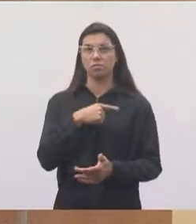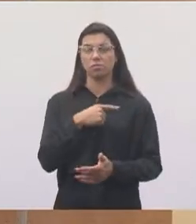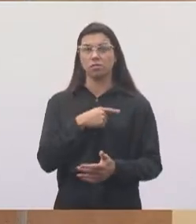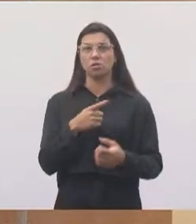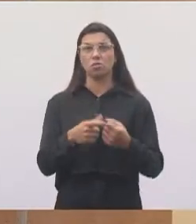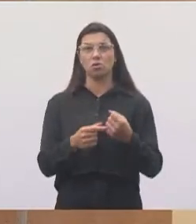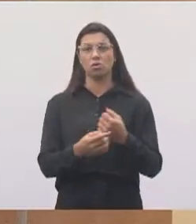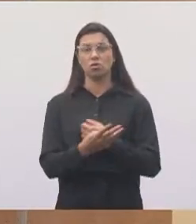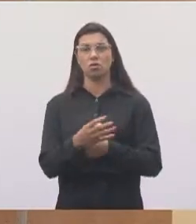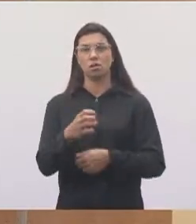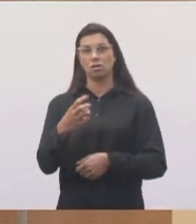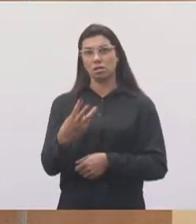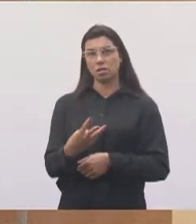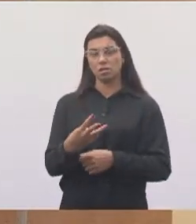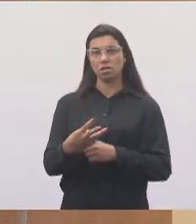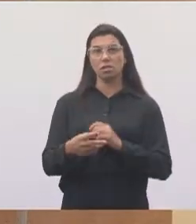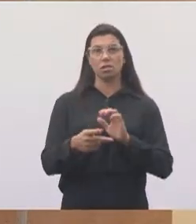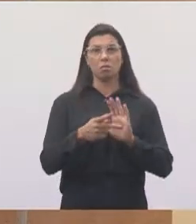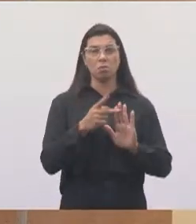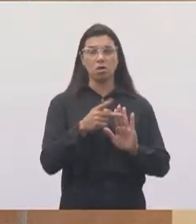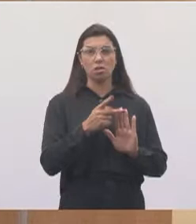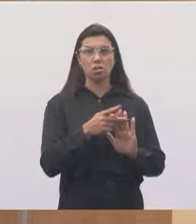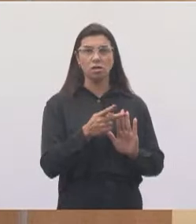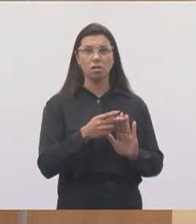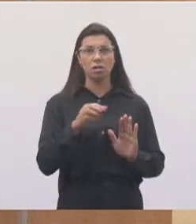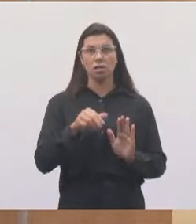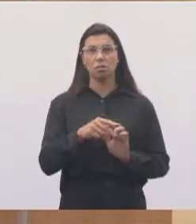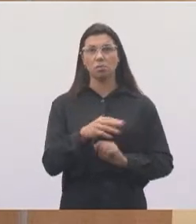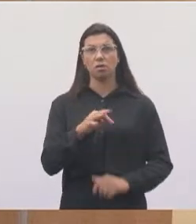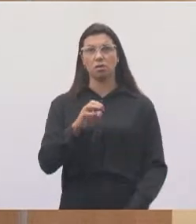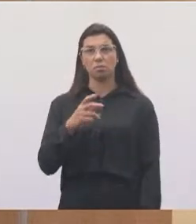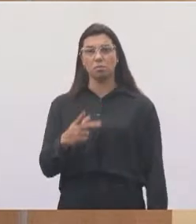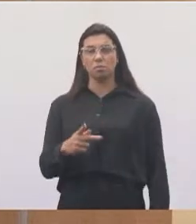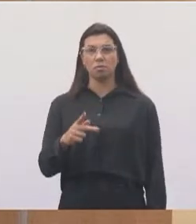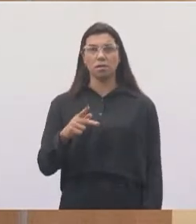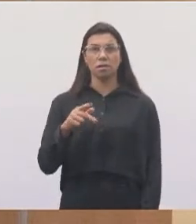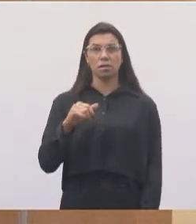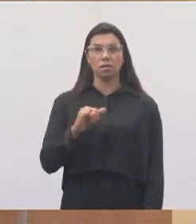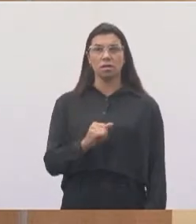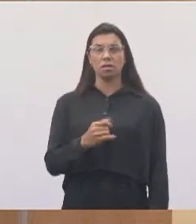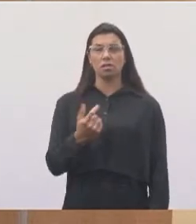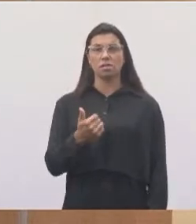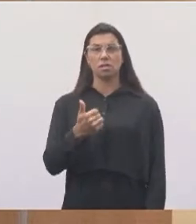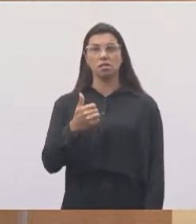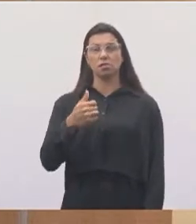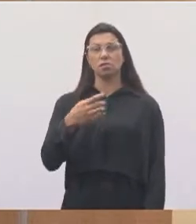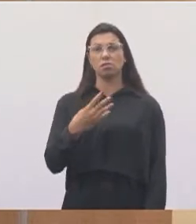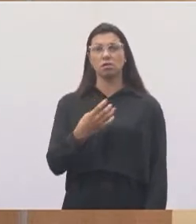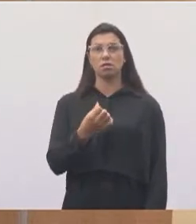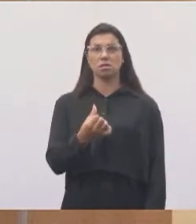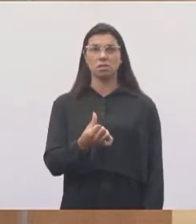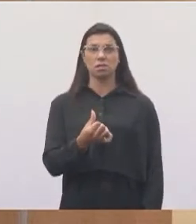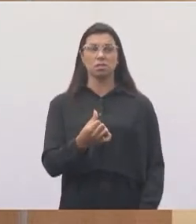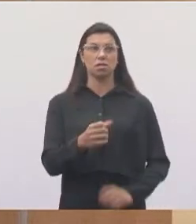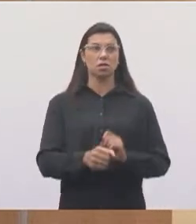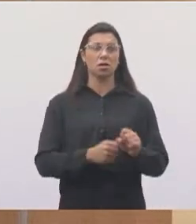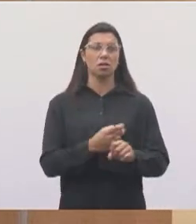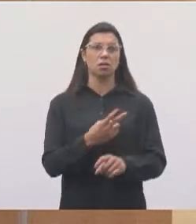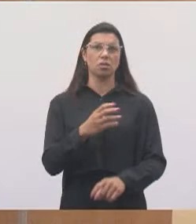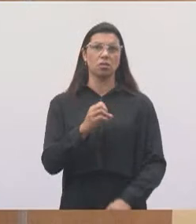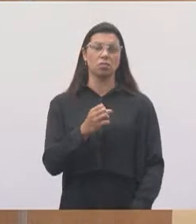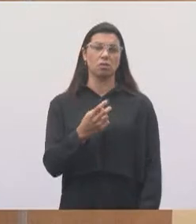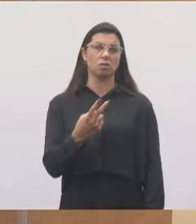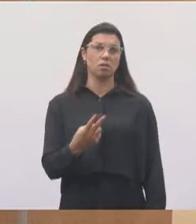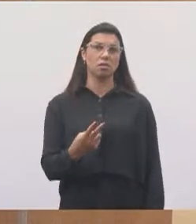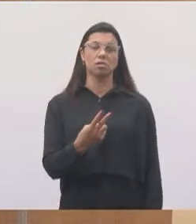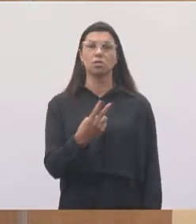do anexo 4 da portaria MTP número 146, 2022, aos entes